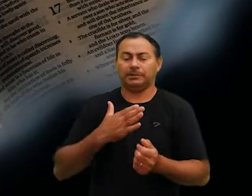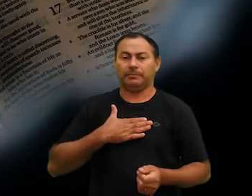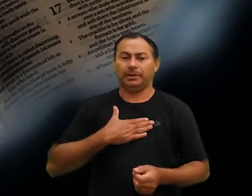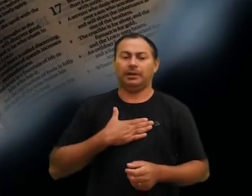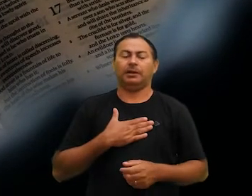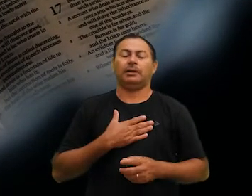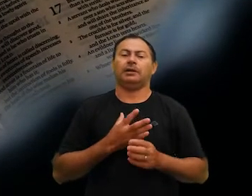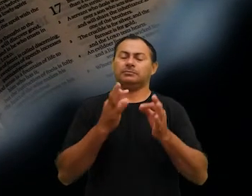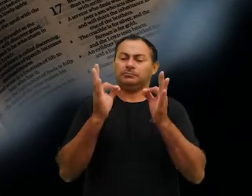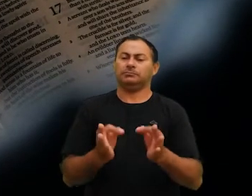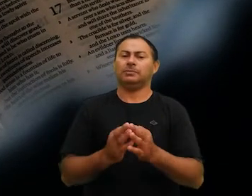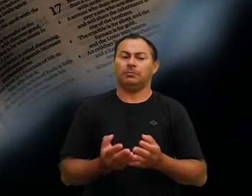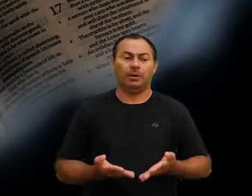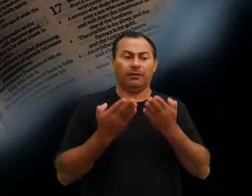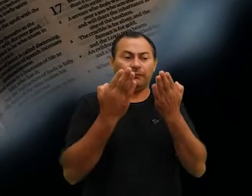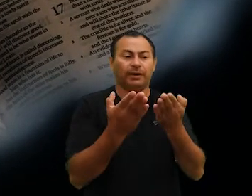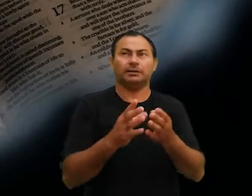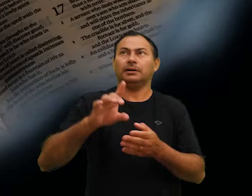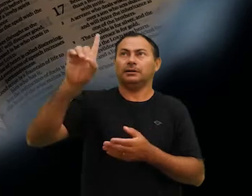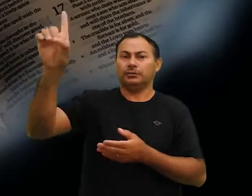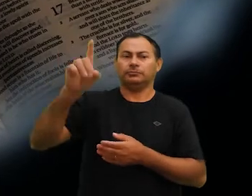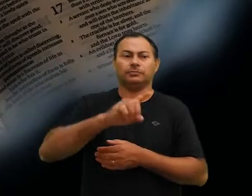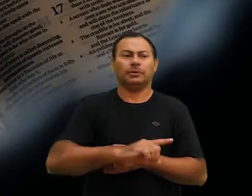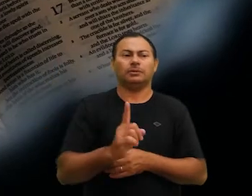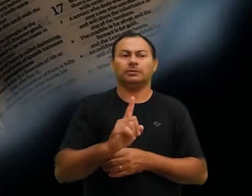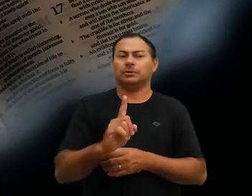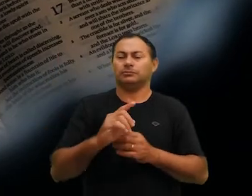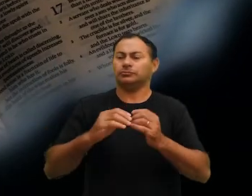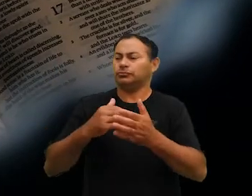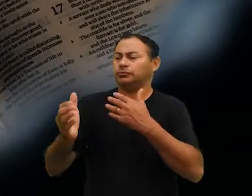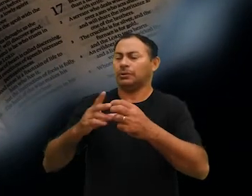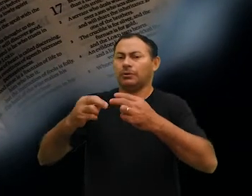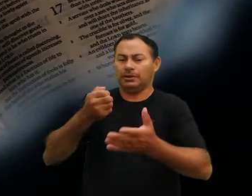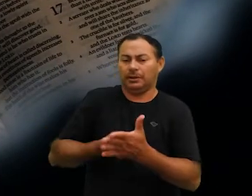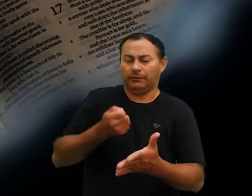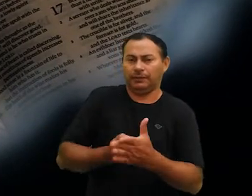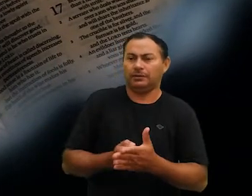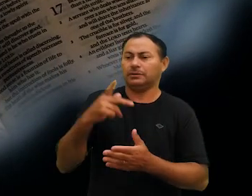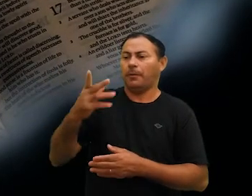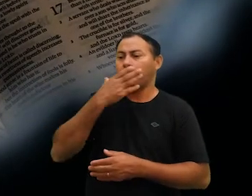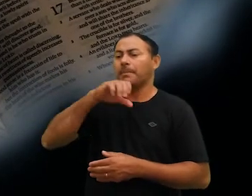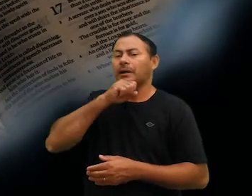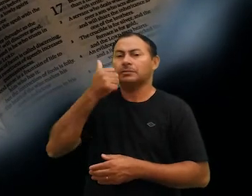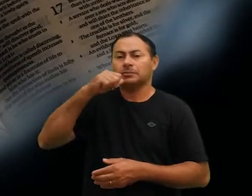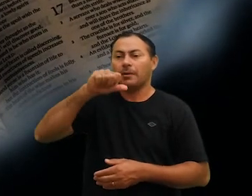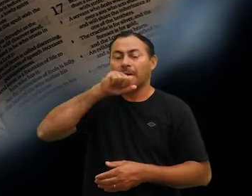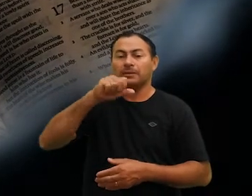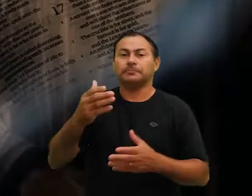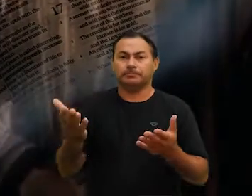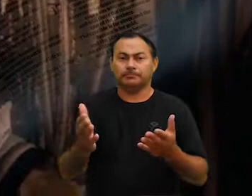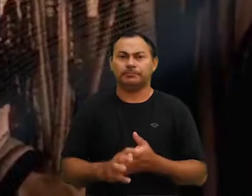de mim é corbã, isto é, uma oferta dedicada a Deus, vocês o desobrigam de qualquer dever para com seu pai ou sua